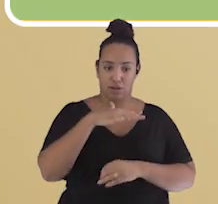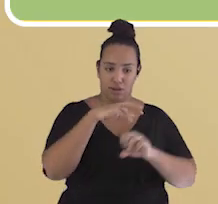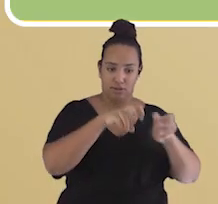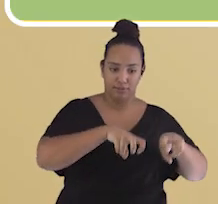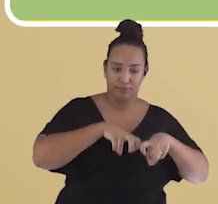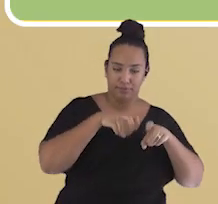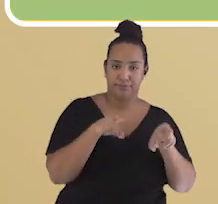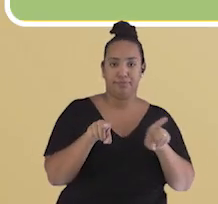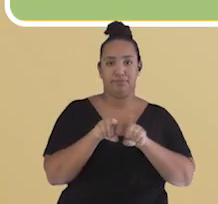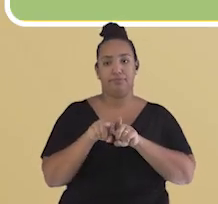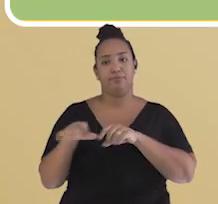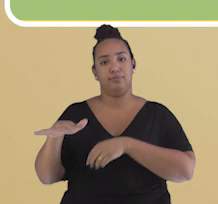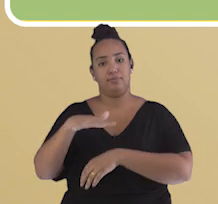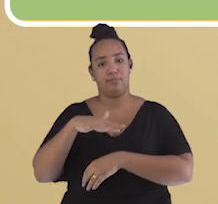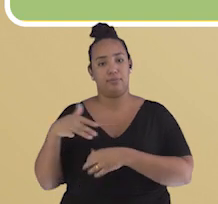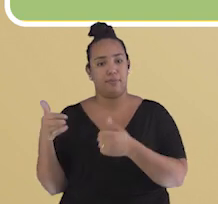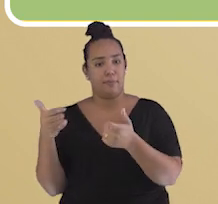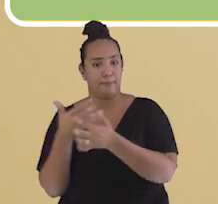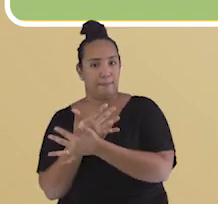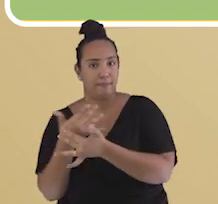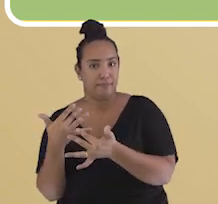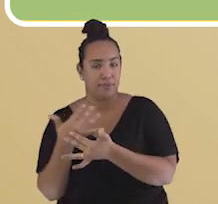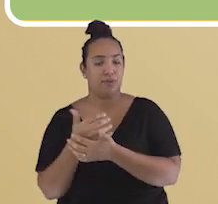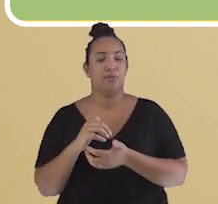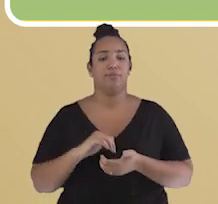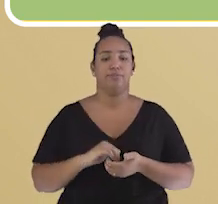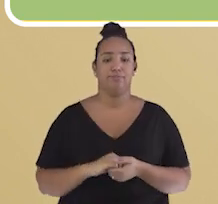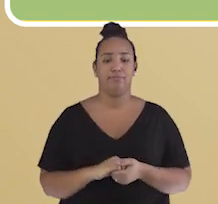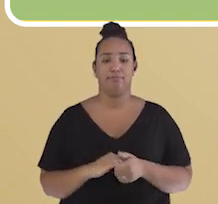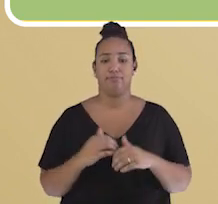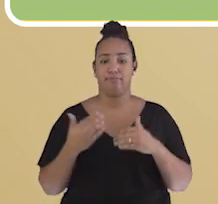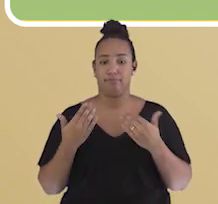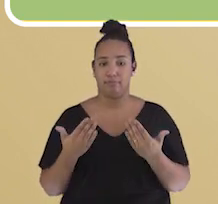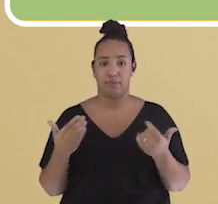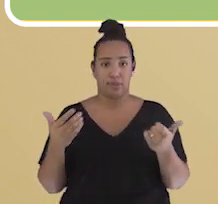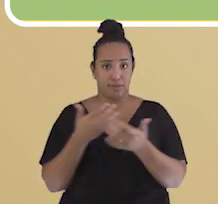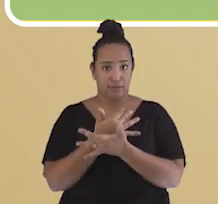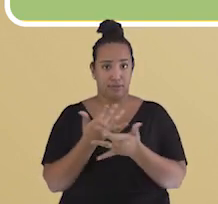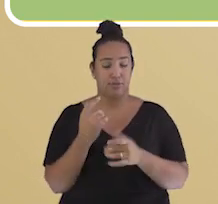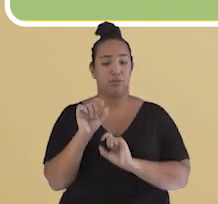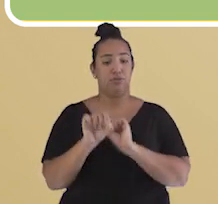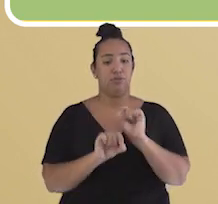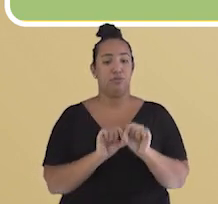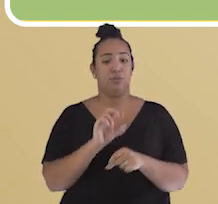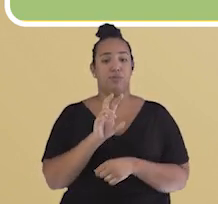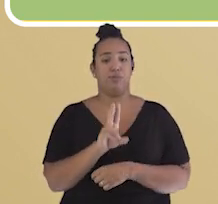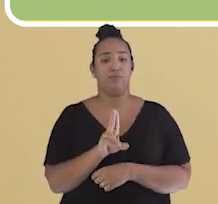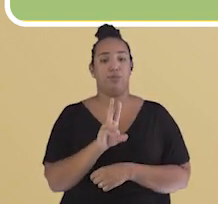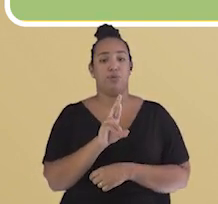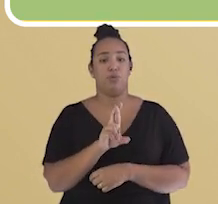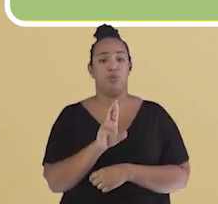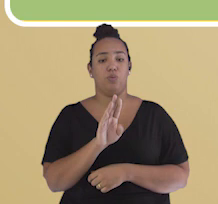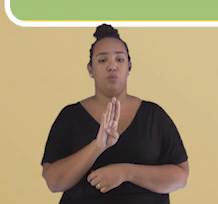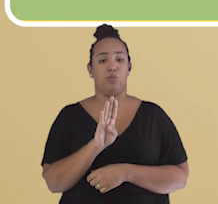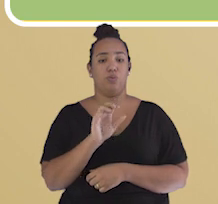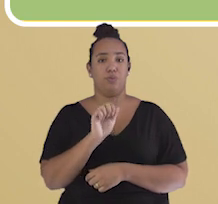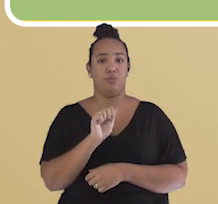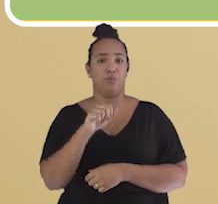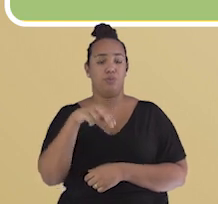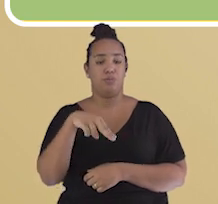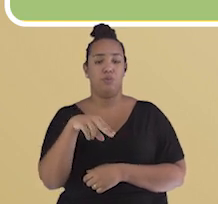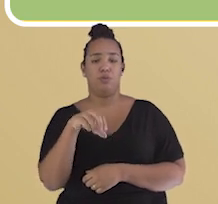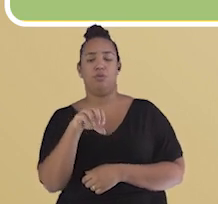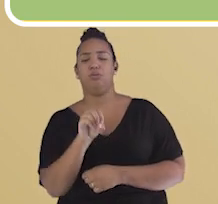como supermercados, empresas, indústrias, aeroporto. Os municípios normalmente têm